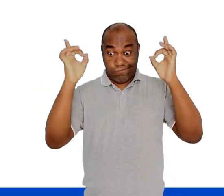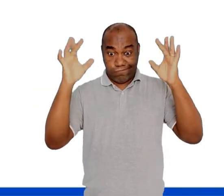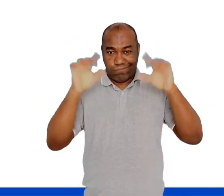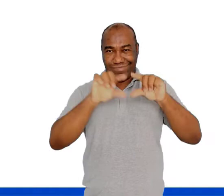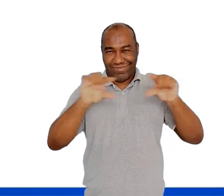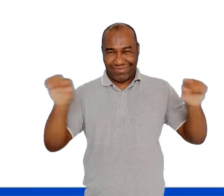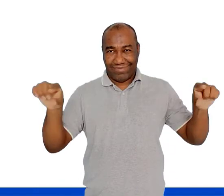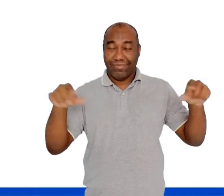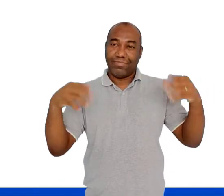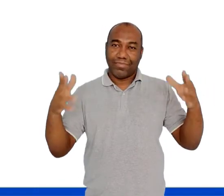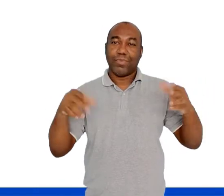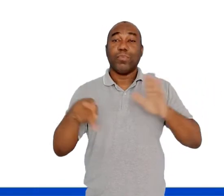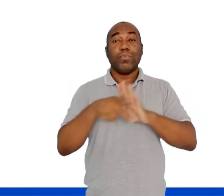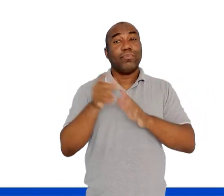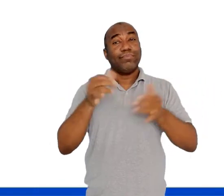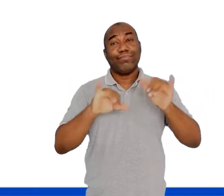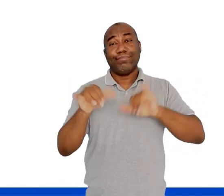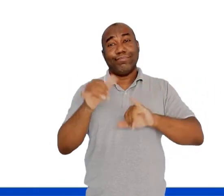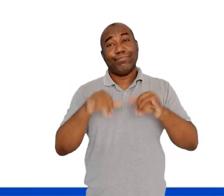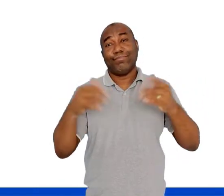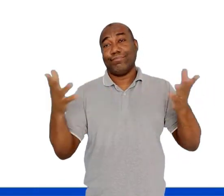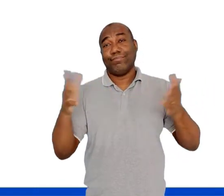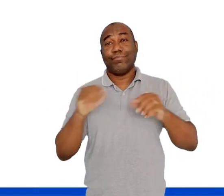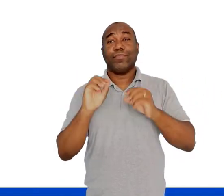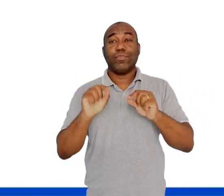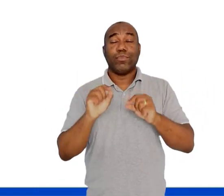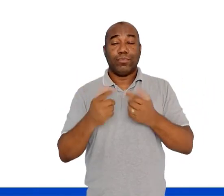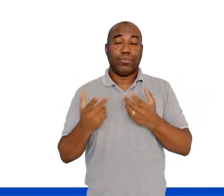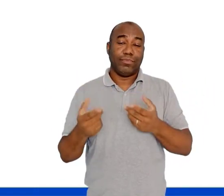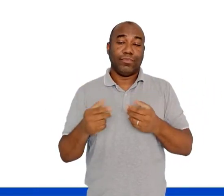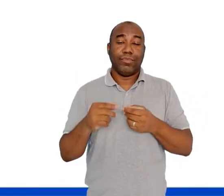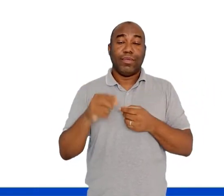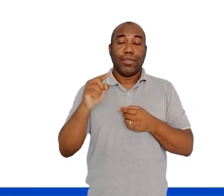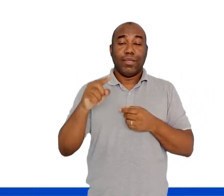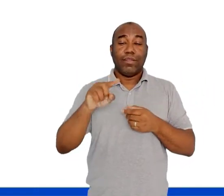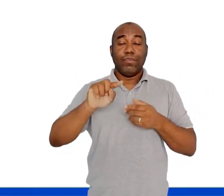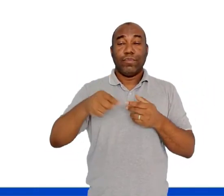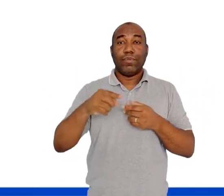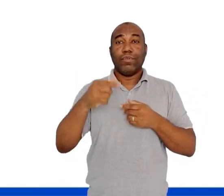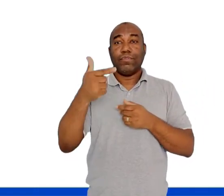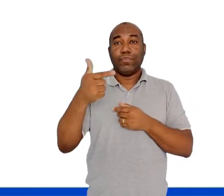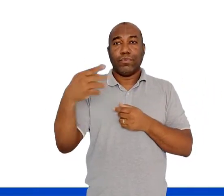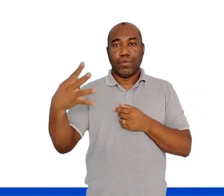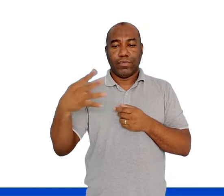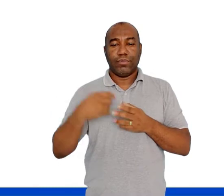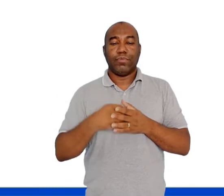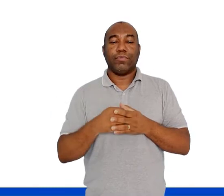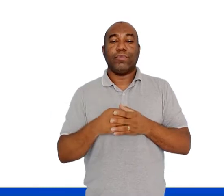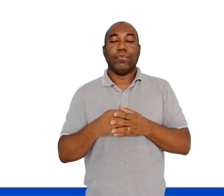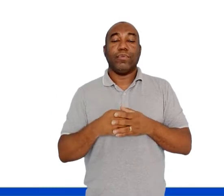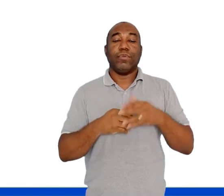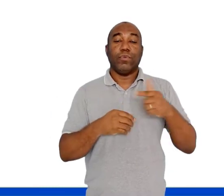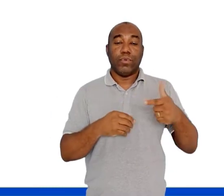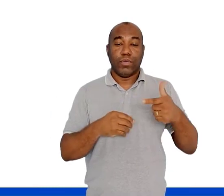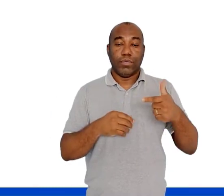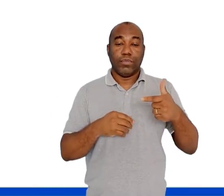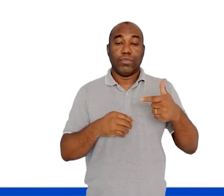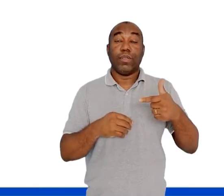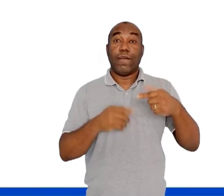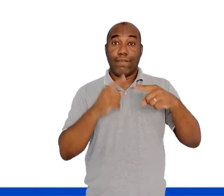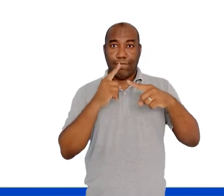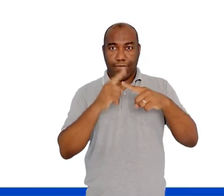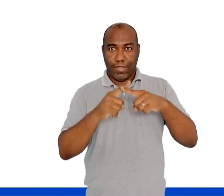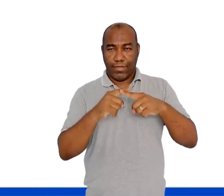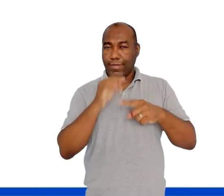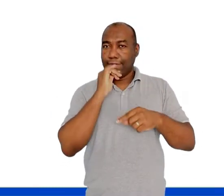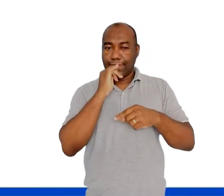NO, eu vou falar duas vezes menos 83,24. Mais duas vezes, ao invés de